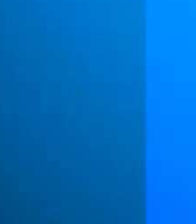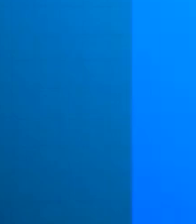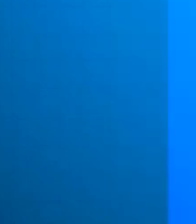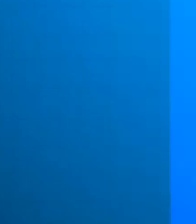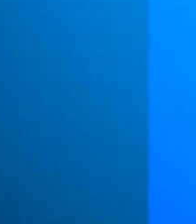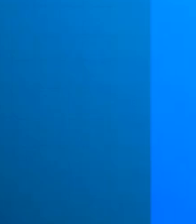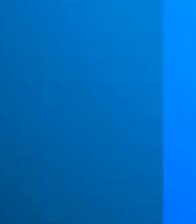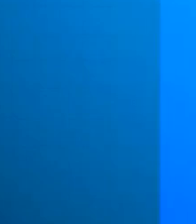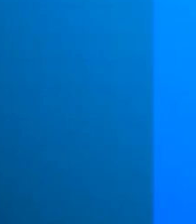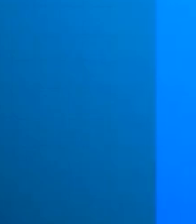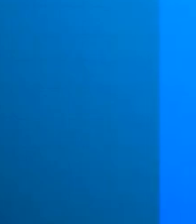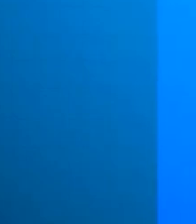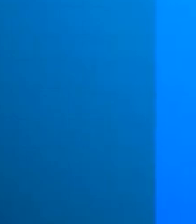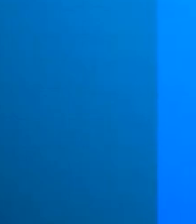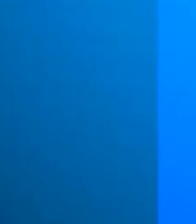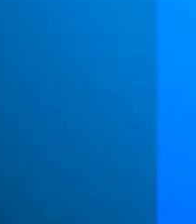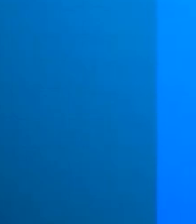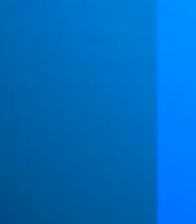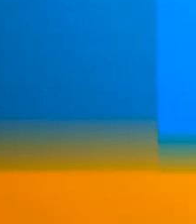E aí